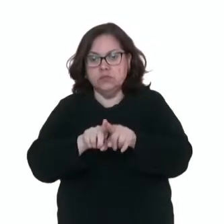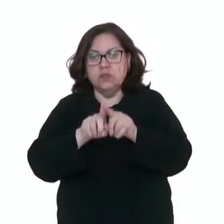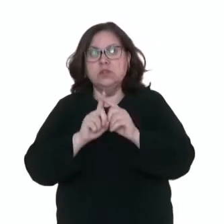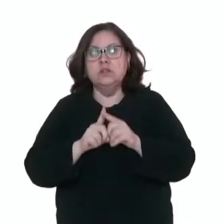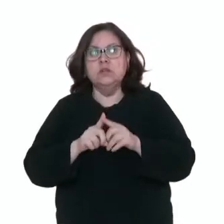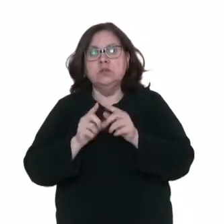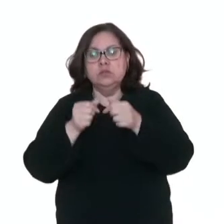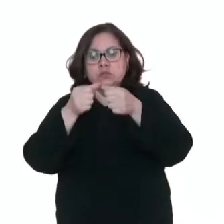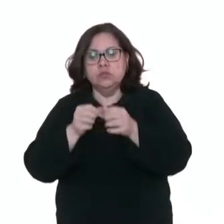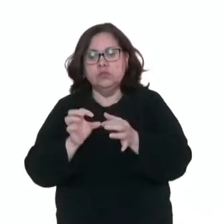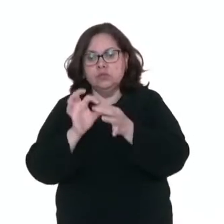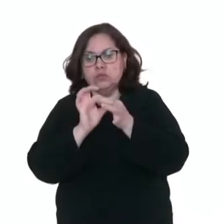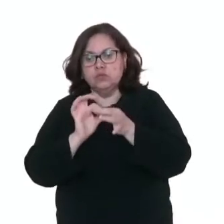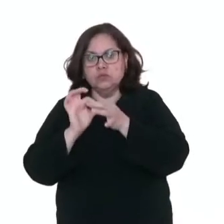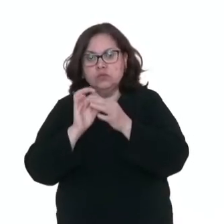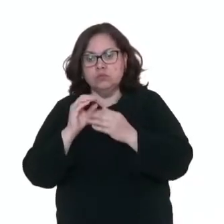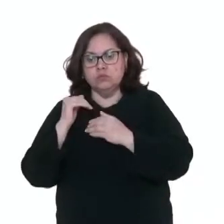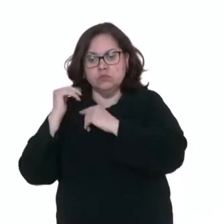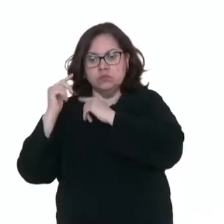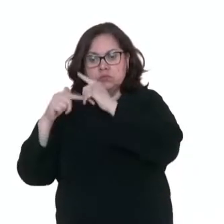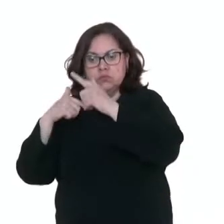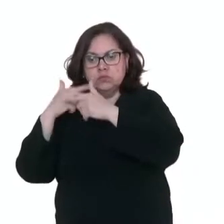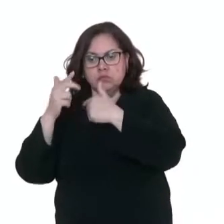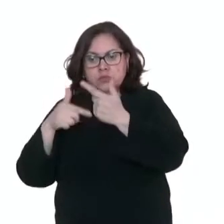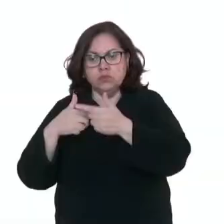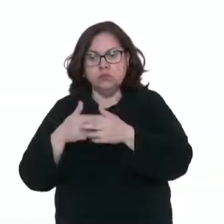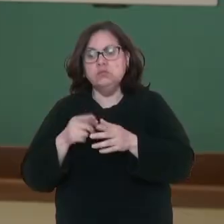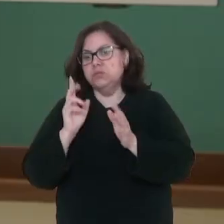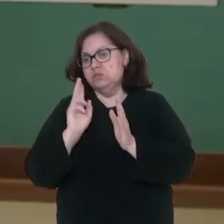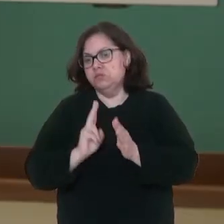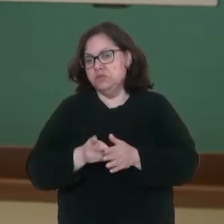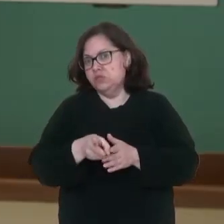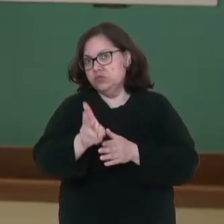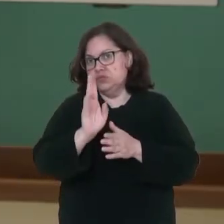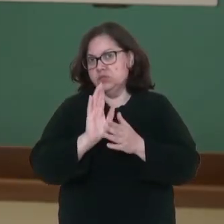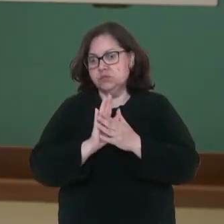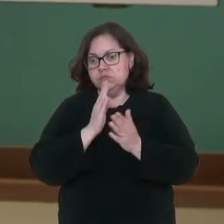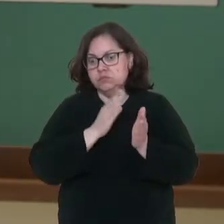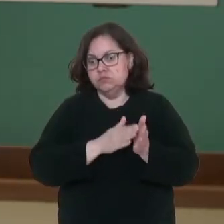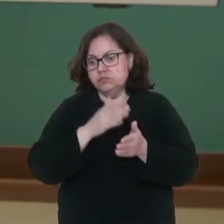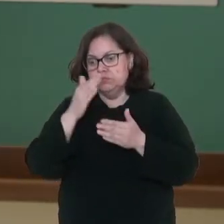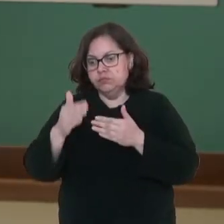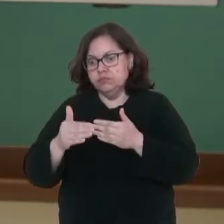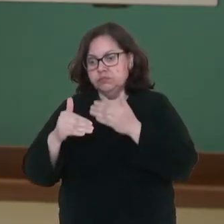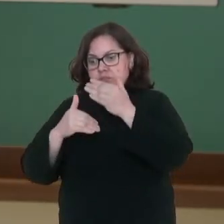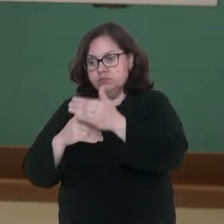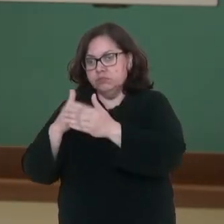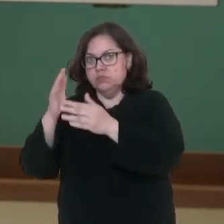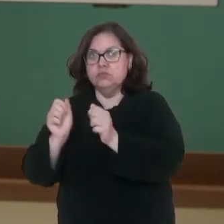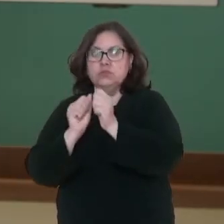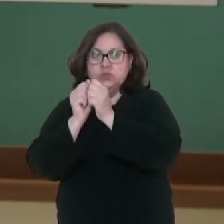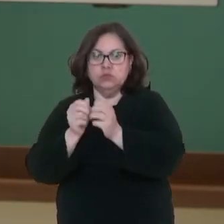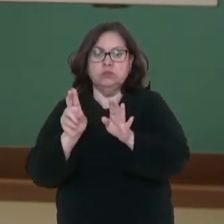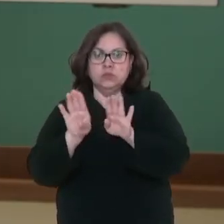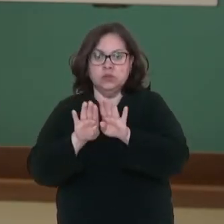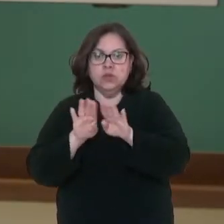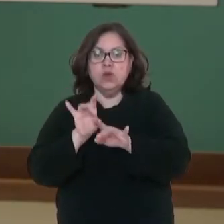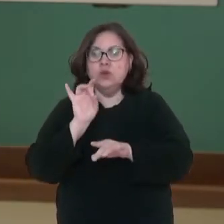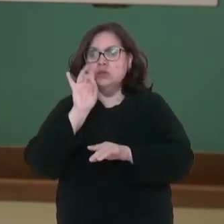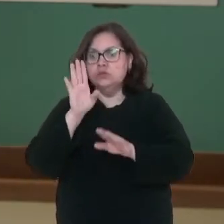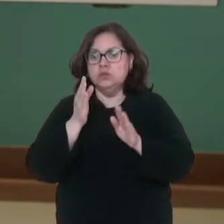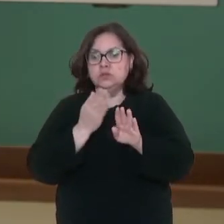se manter unidos de uma geração para a seguinte. Estão no mesmo cromossomo, então eles vão ser passados de maneira unida também. Apenas